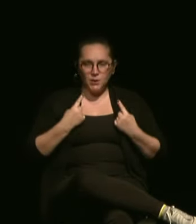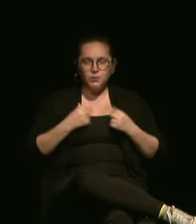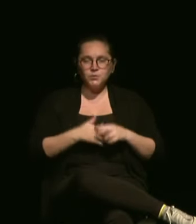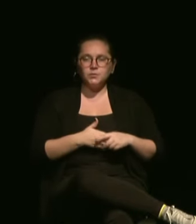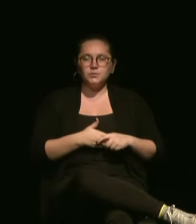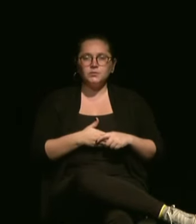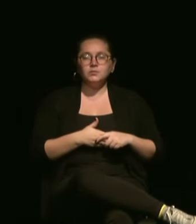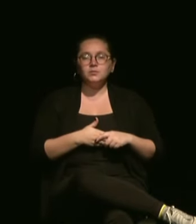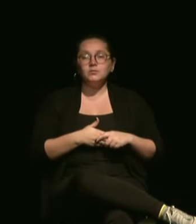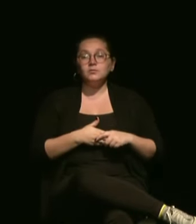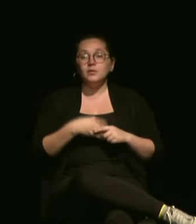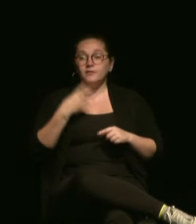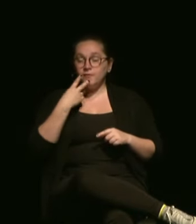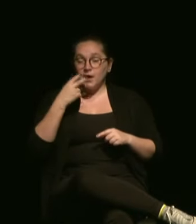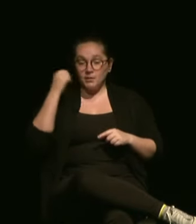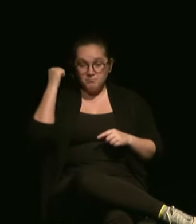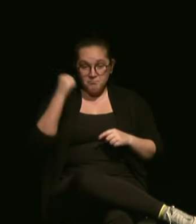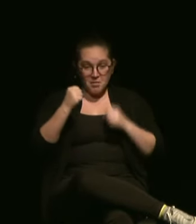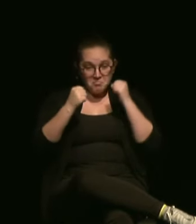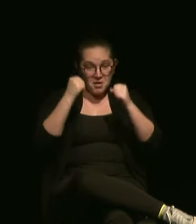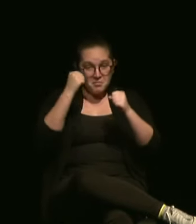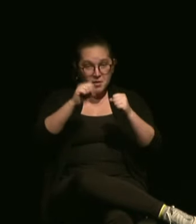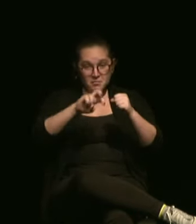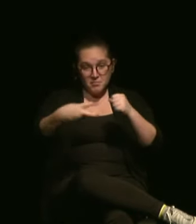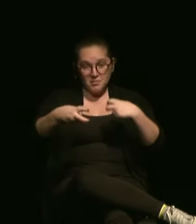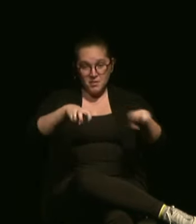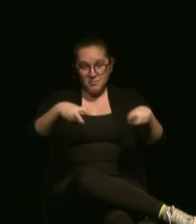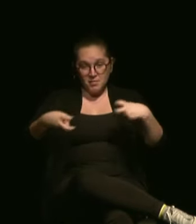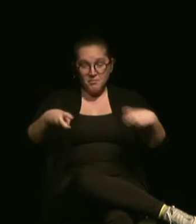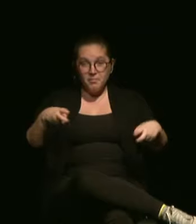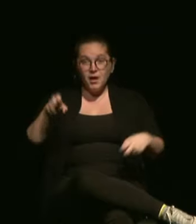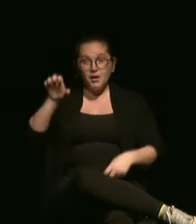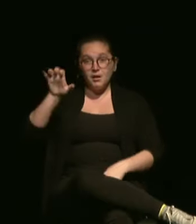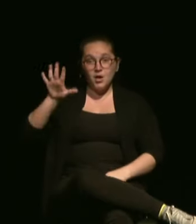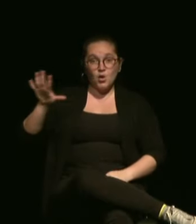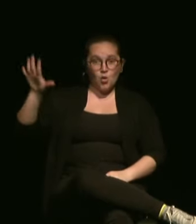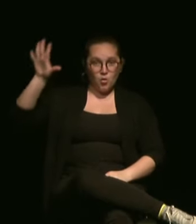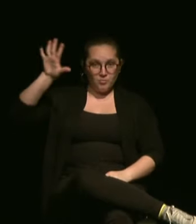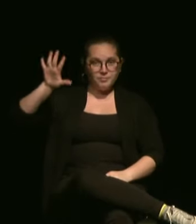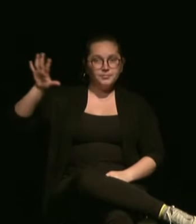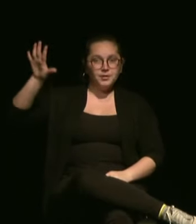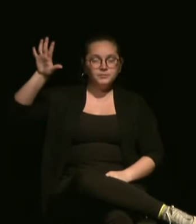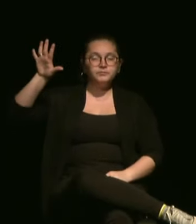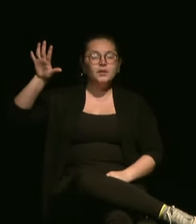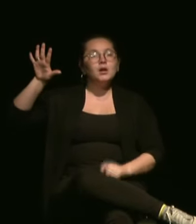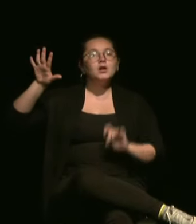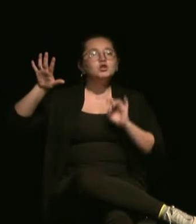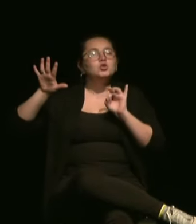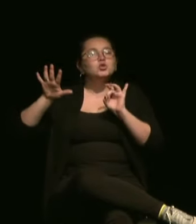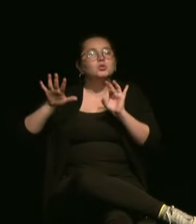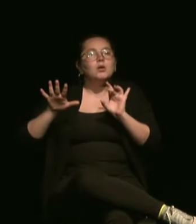o assassinato dos judeus da Europa não são apenas